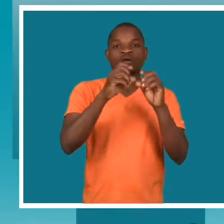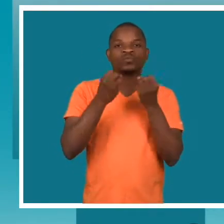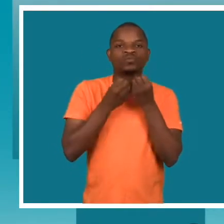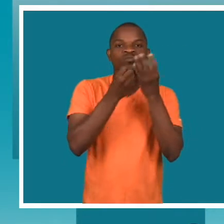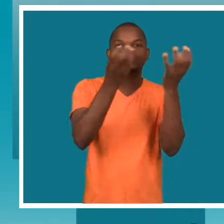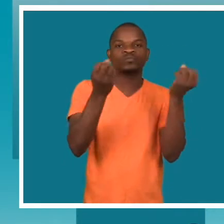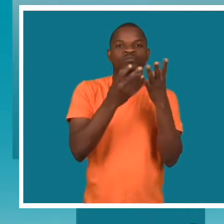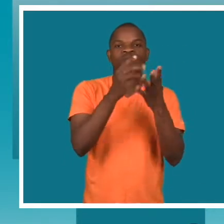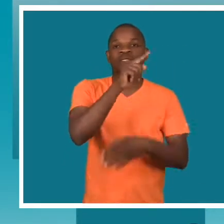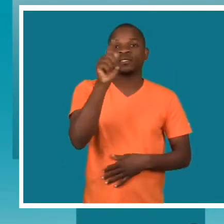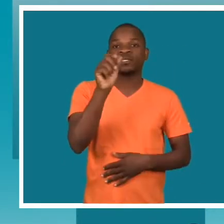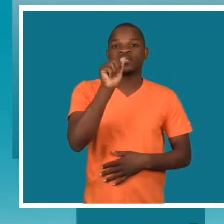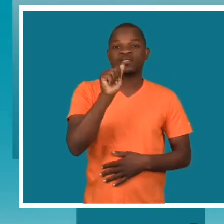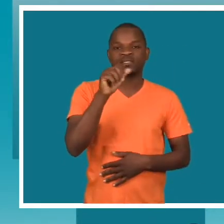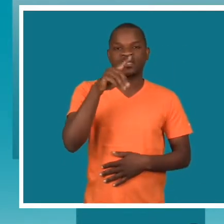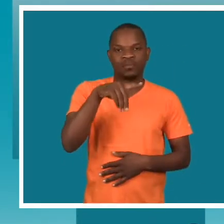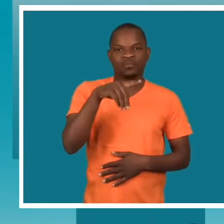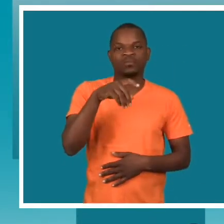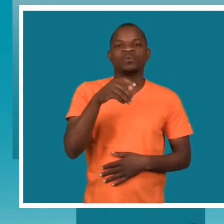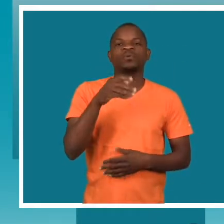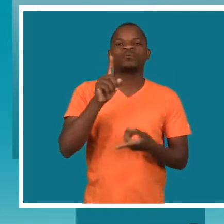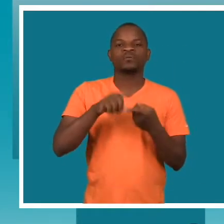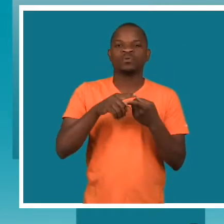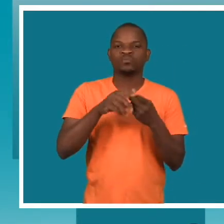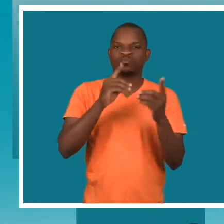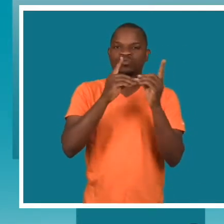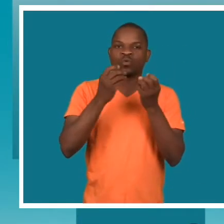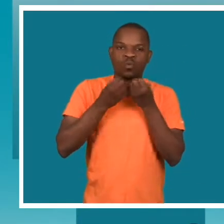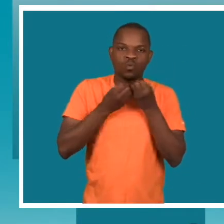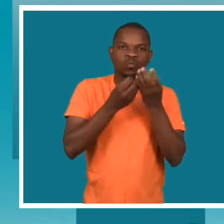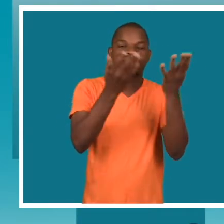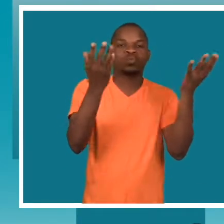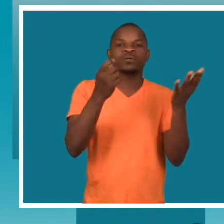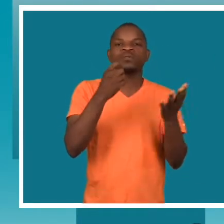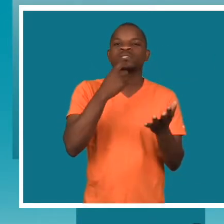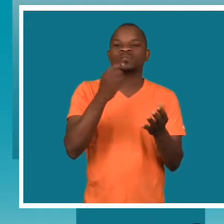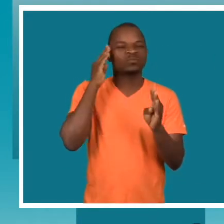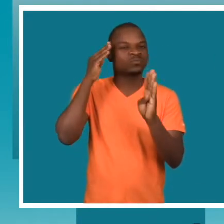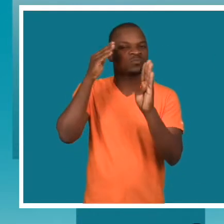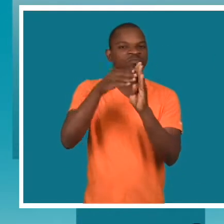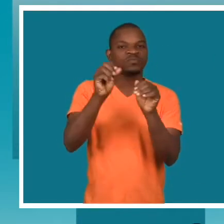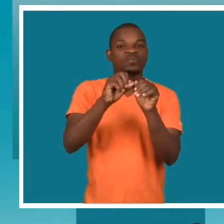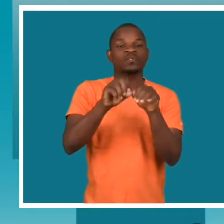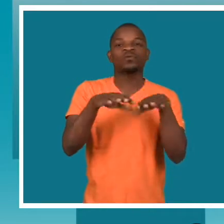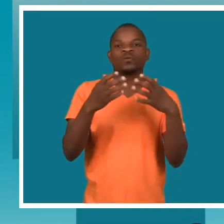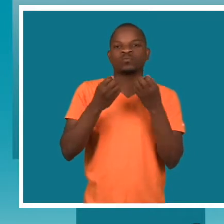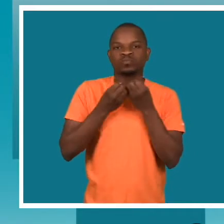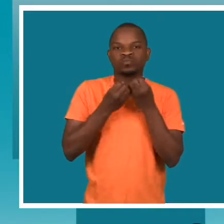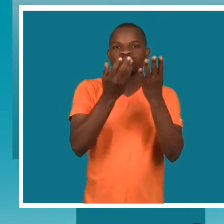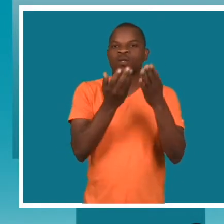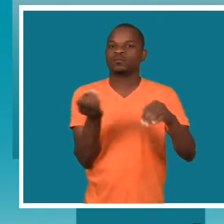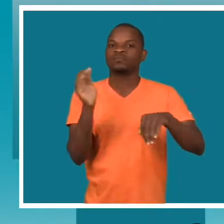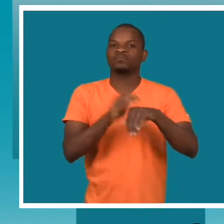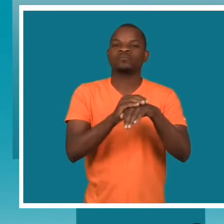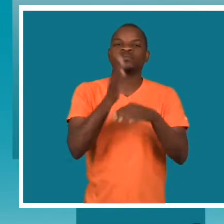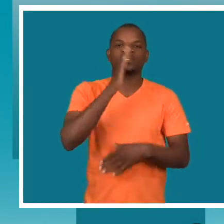O anúncio foi feito pelo diretor desta empresa, Marcos Arraúz, que considera que o objetivo é divulgar o talento